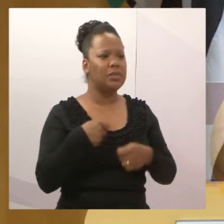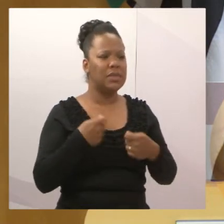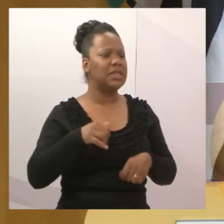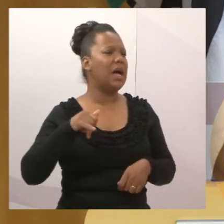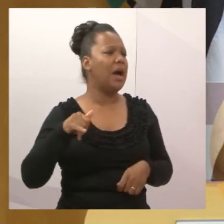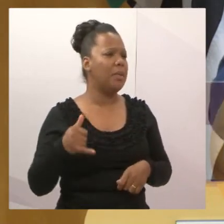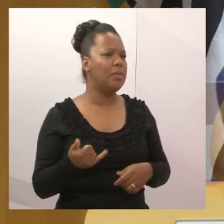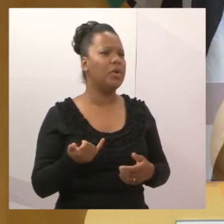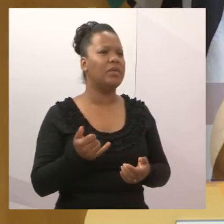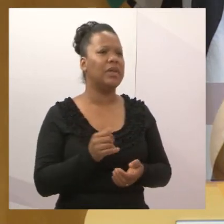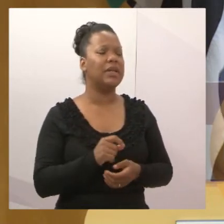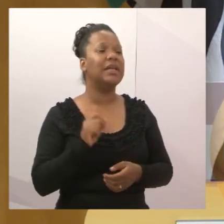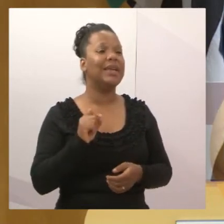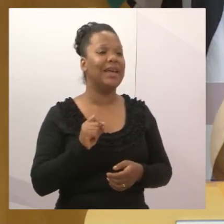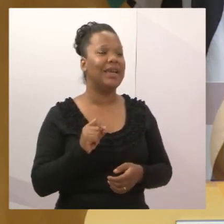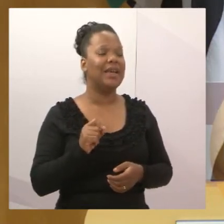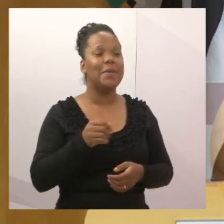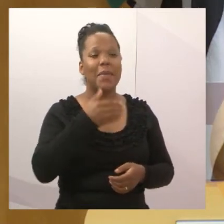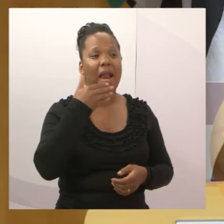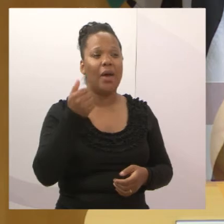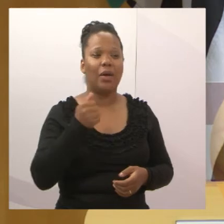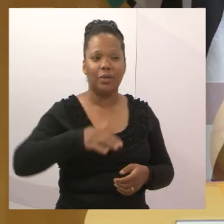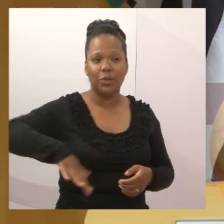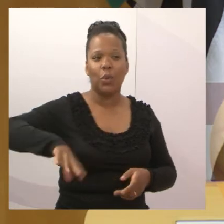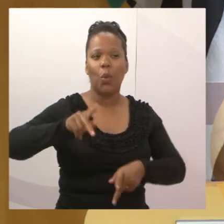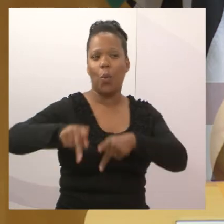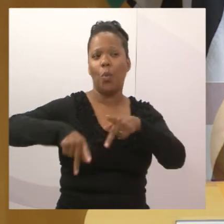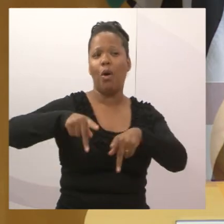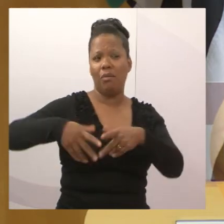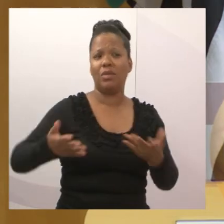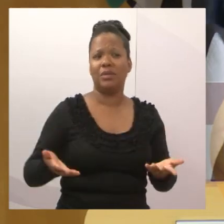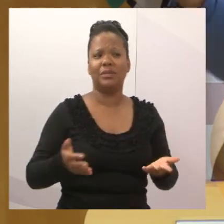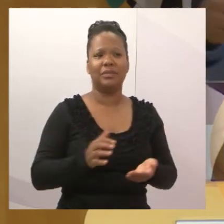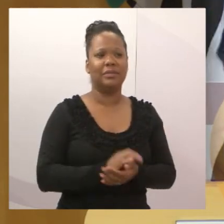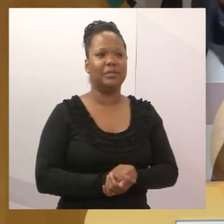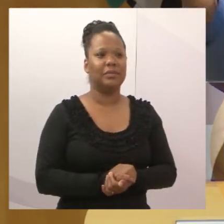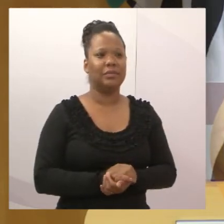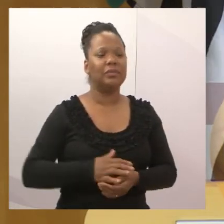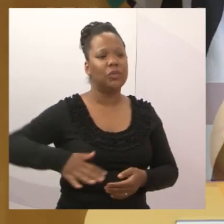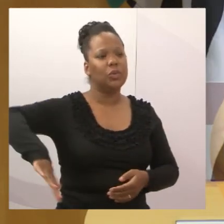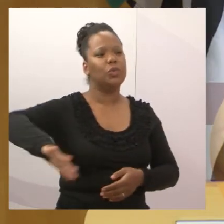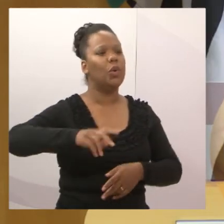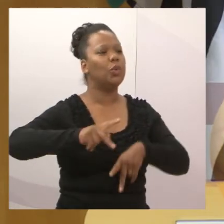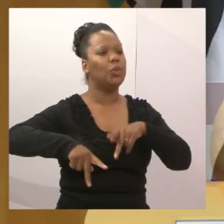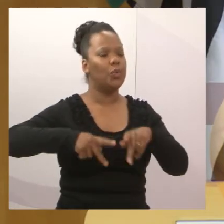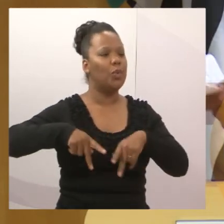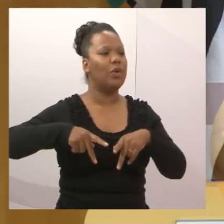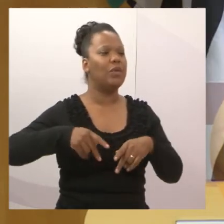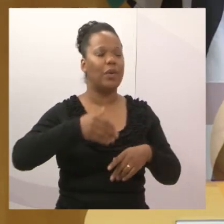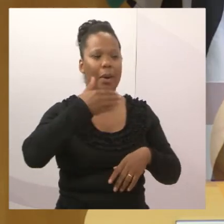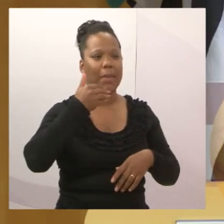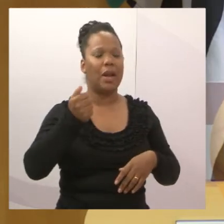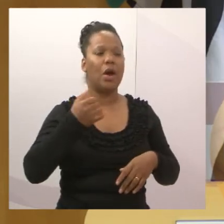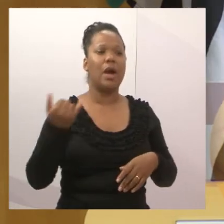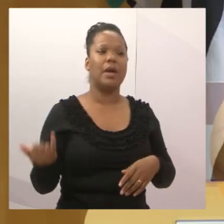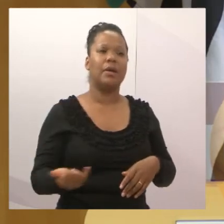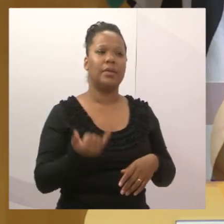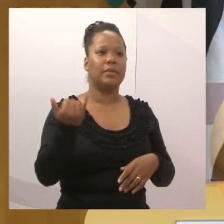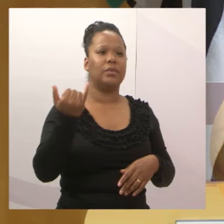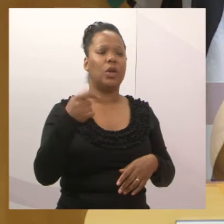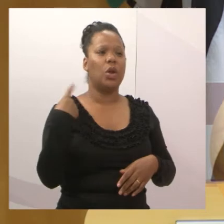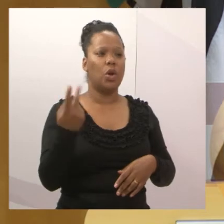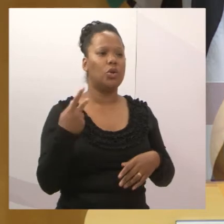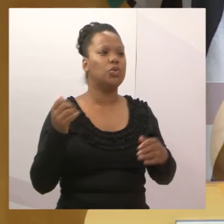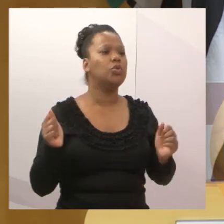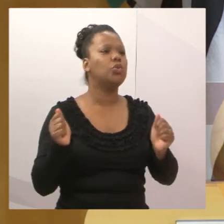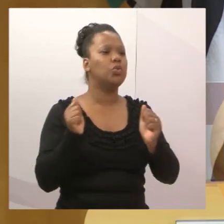na realidade quem ganha com isso é os munícipes da nossa cidade, né? Todo mundo, é a população que ganha. Então eu acho que isso que é importante, e a gente está